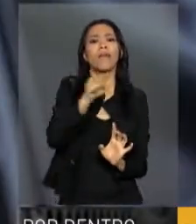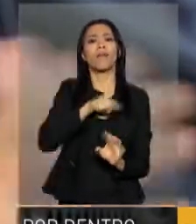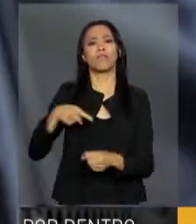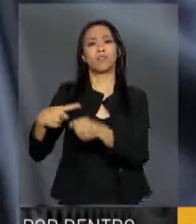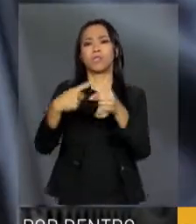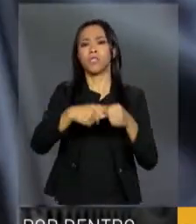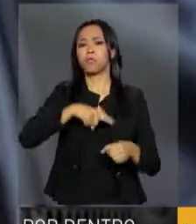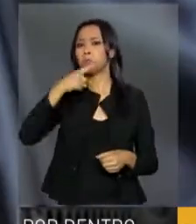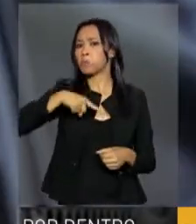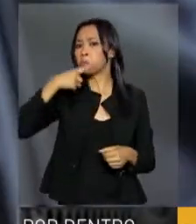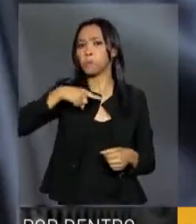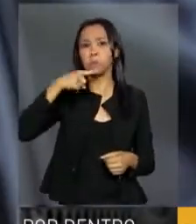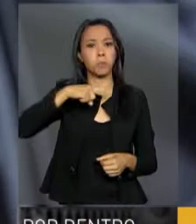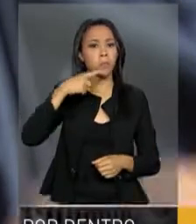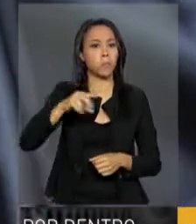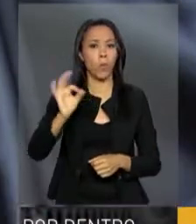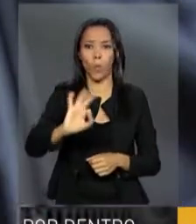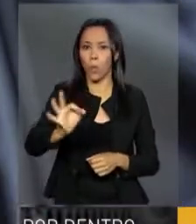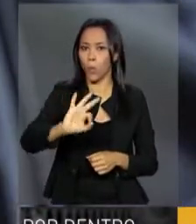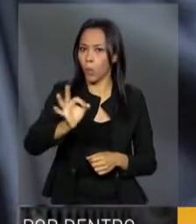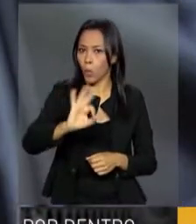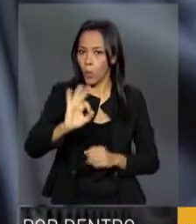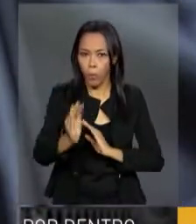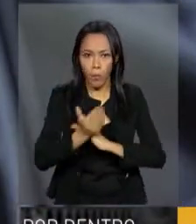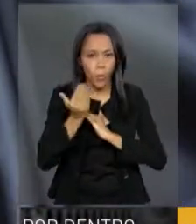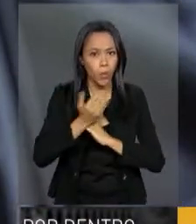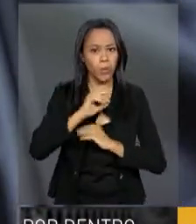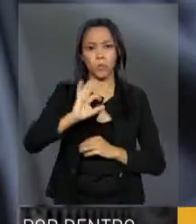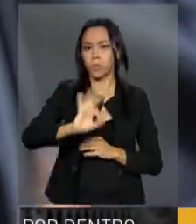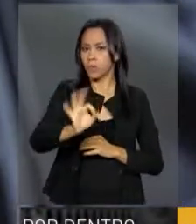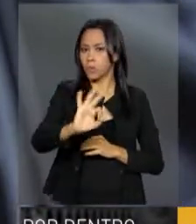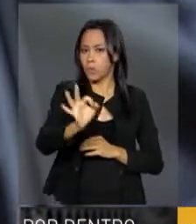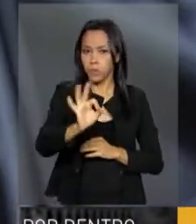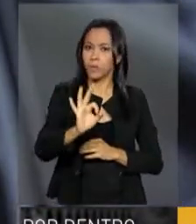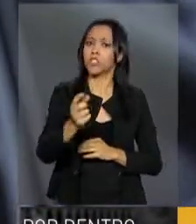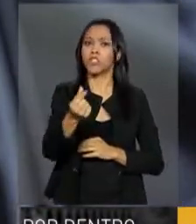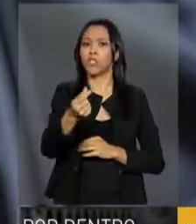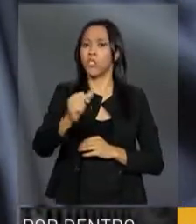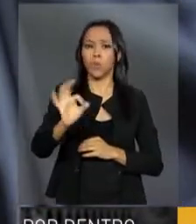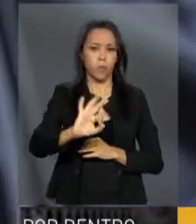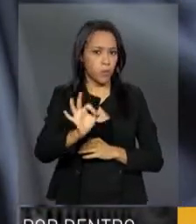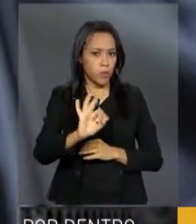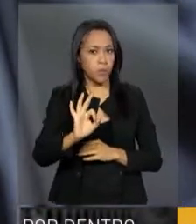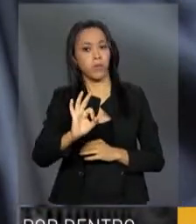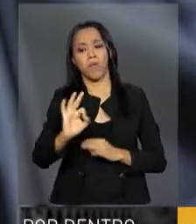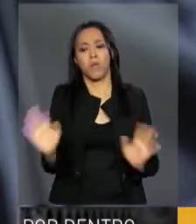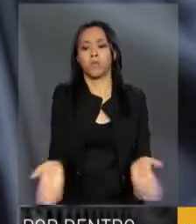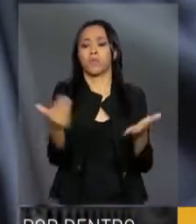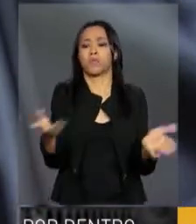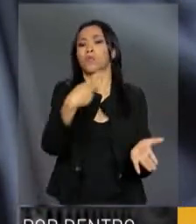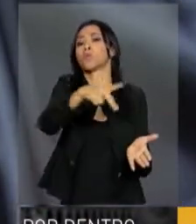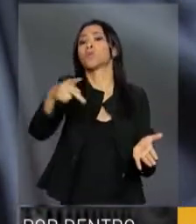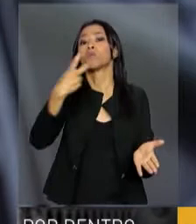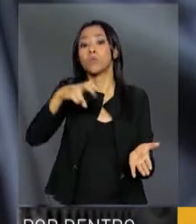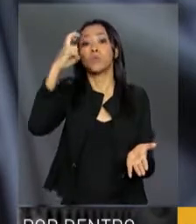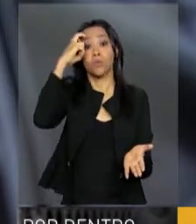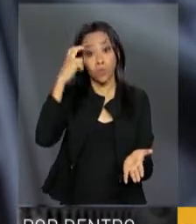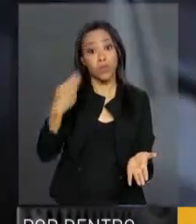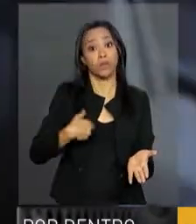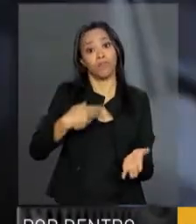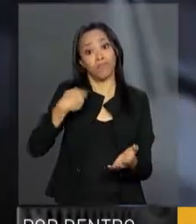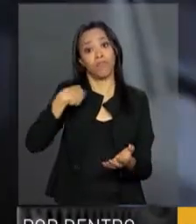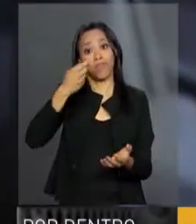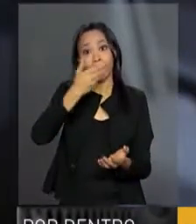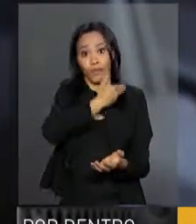tiveram nenhum aporte, nenhum incentivo, nunca tiveram recursos para atividade cultural vinda do poder